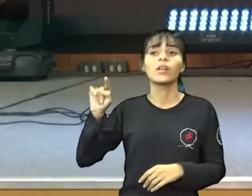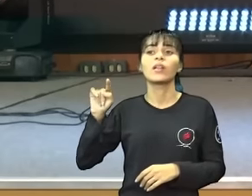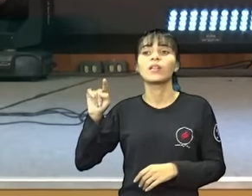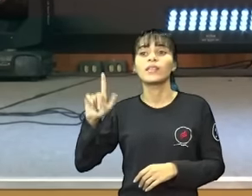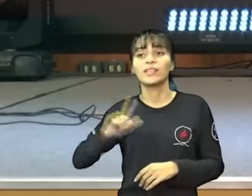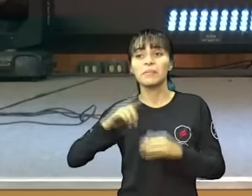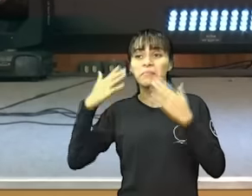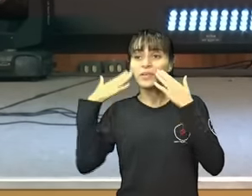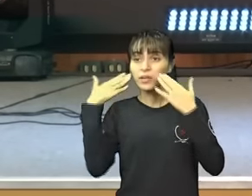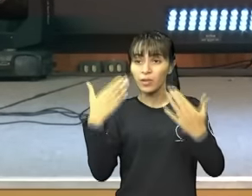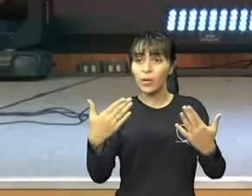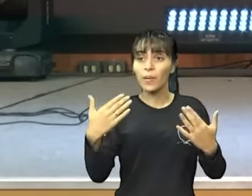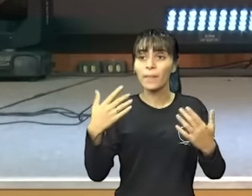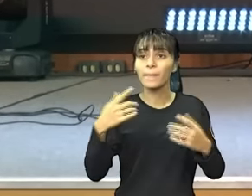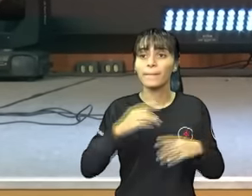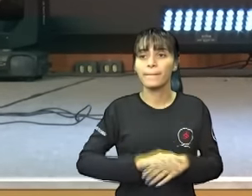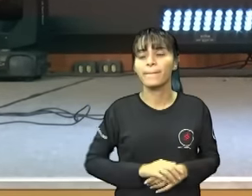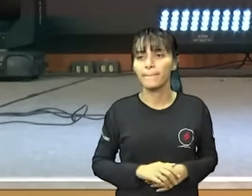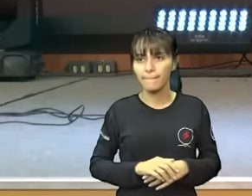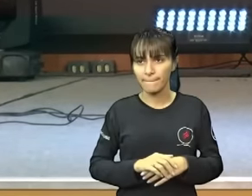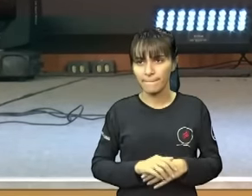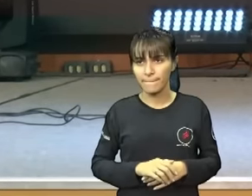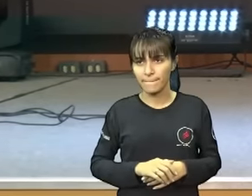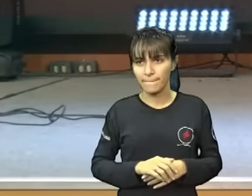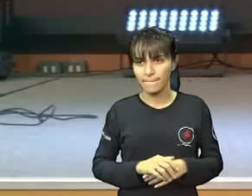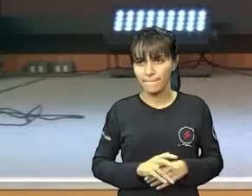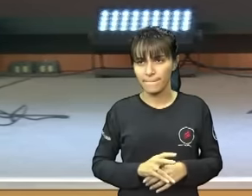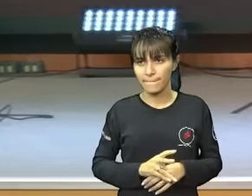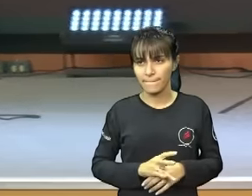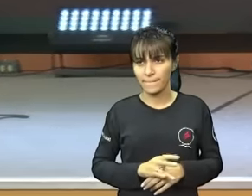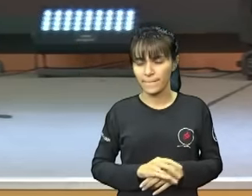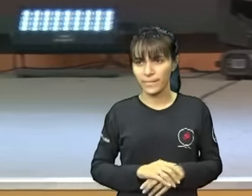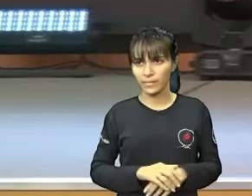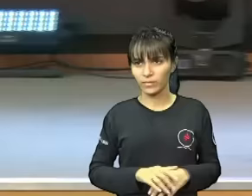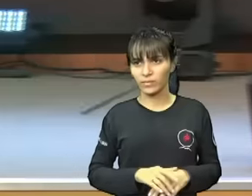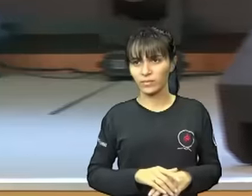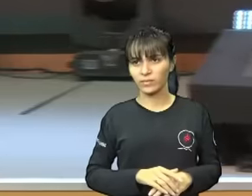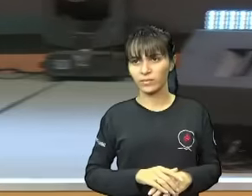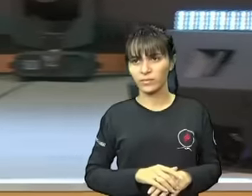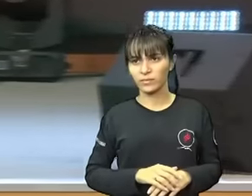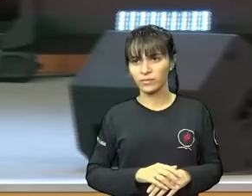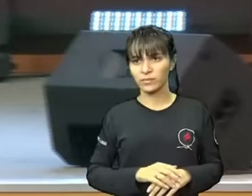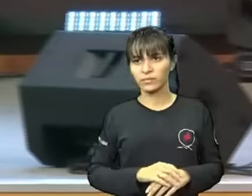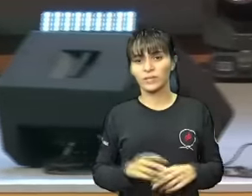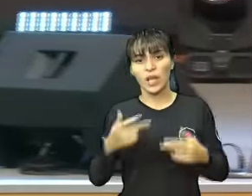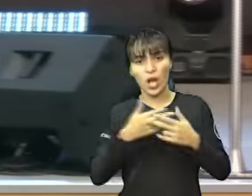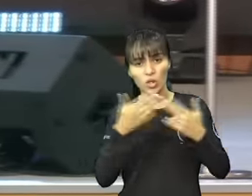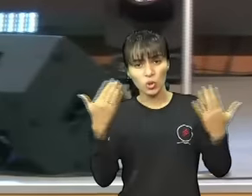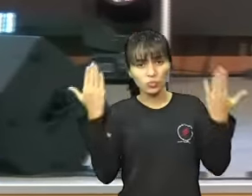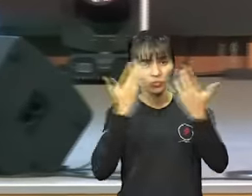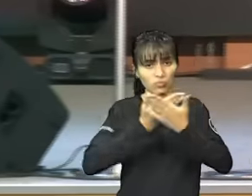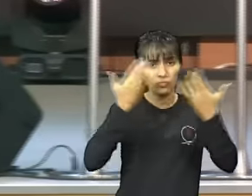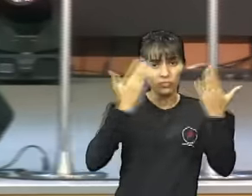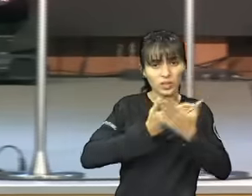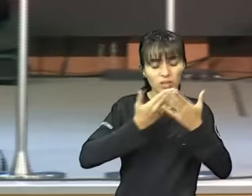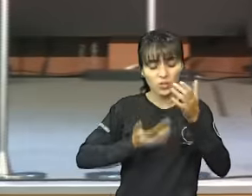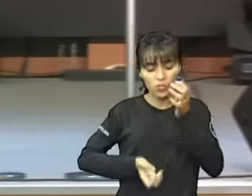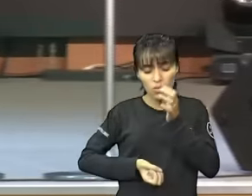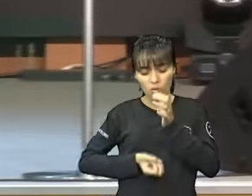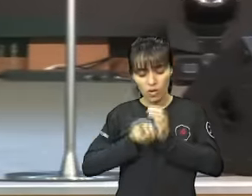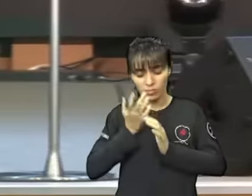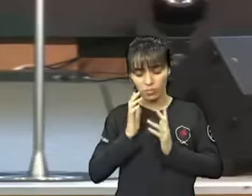manifesta porque Deus lho manifestou discutir isso e as coisas invisíveis desde a criação